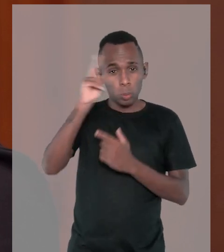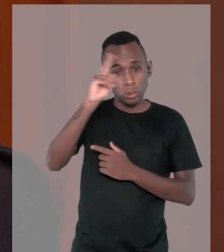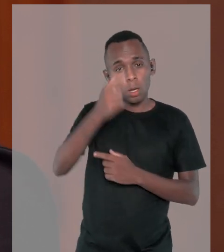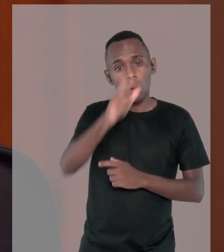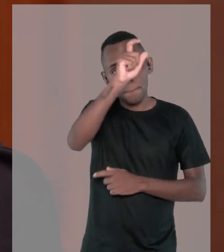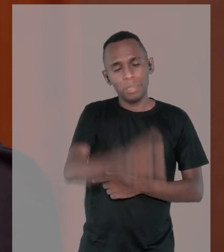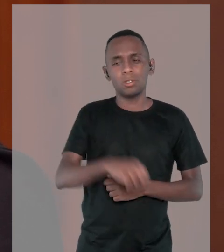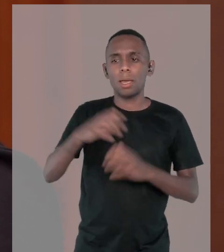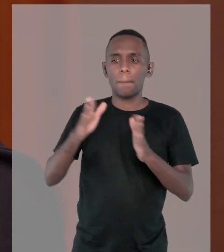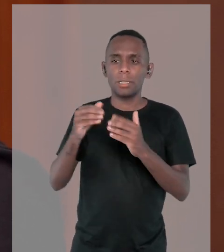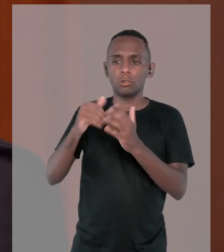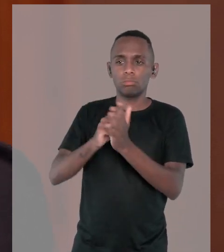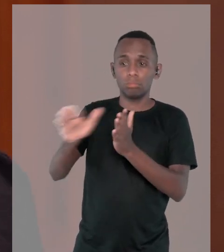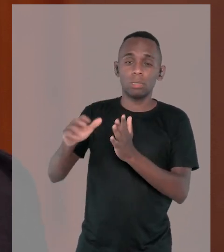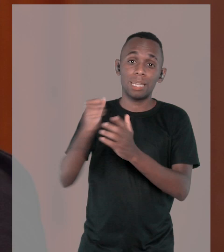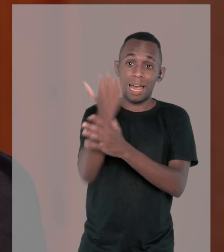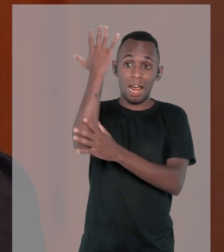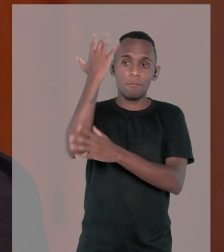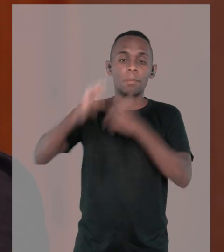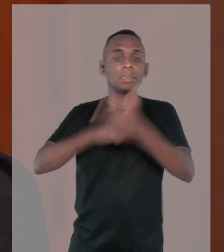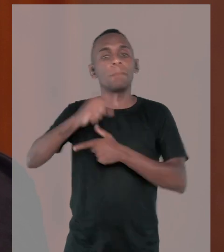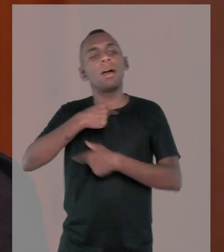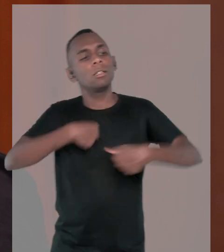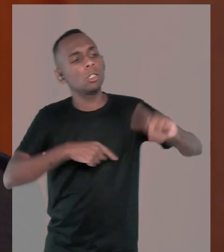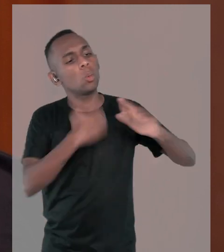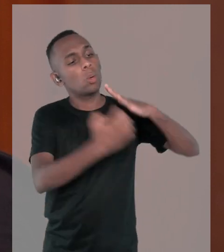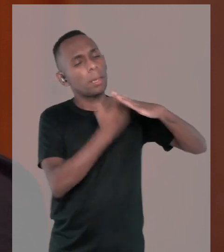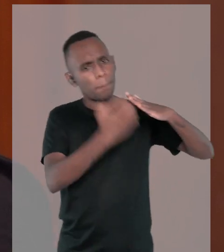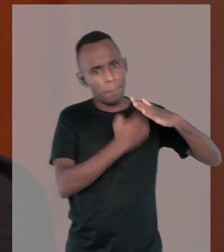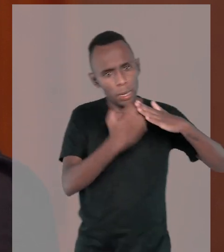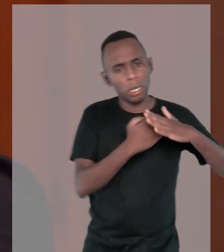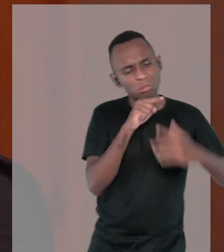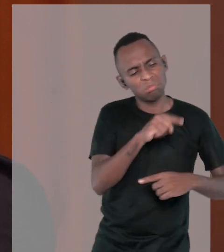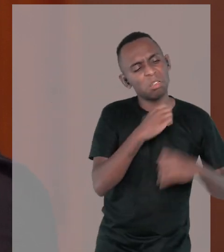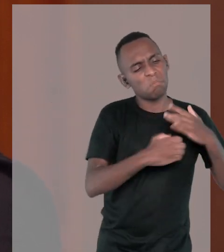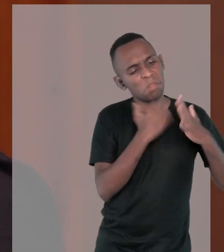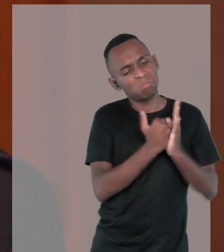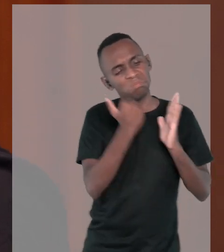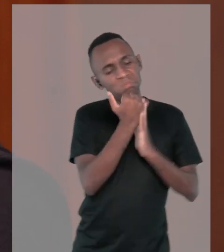pessoa que pediu demissão da Árvore para ir trabalhar numa empresa muito